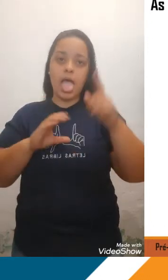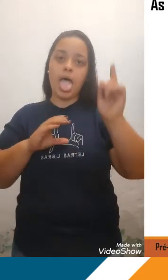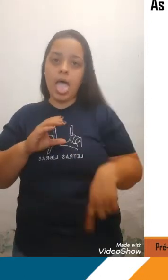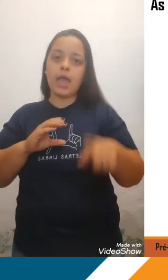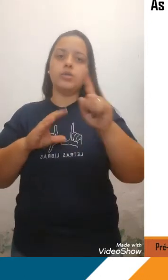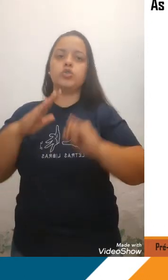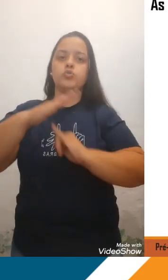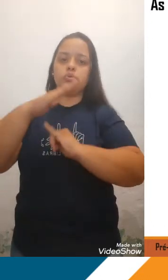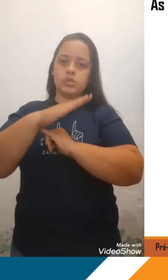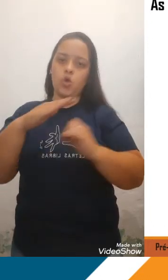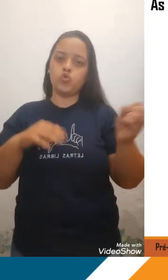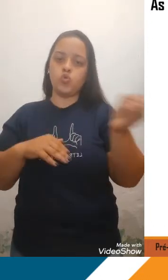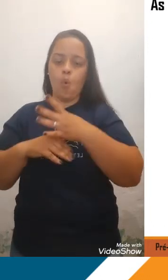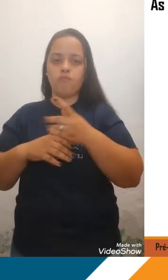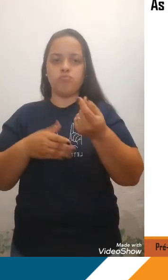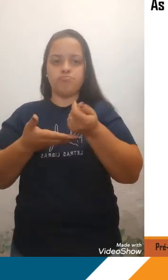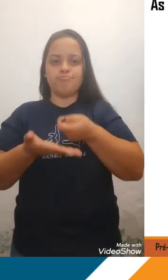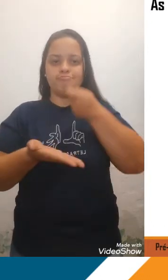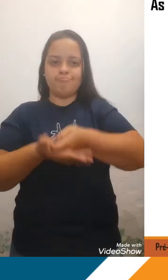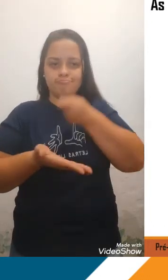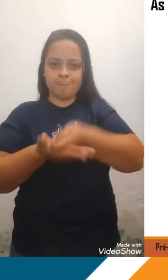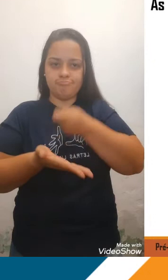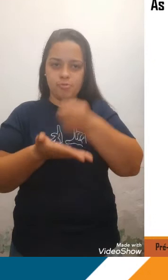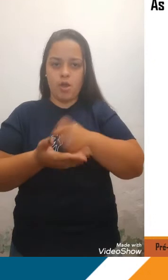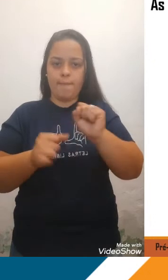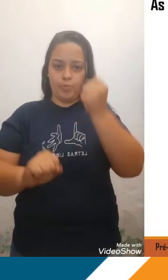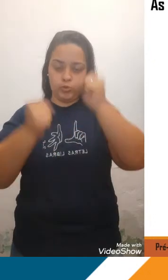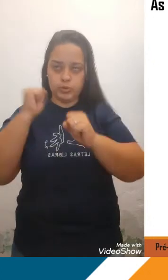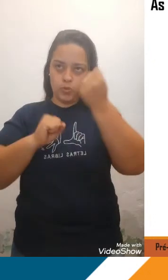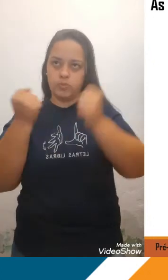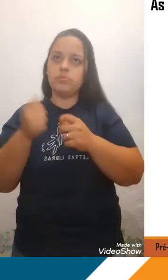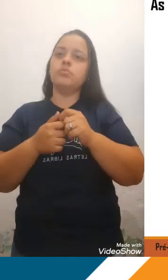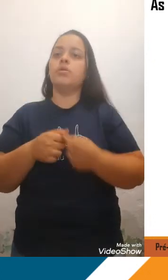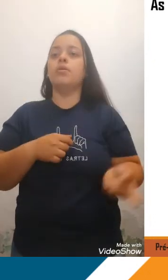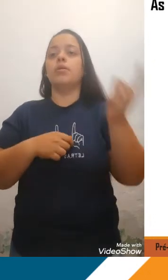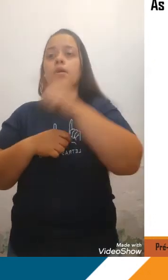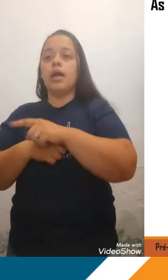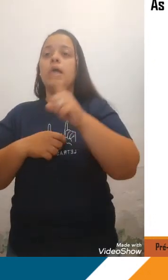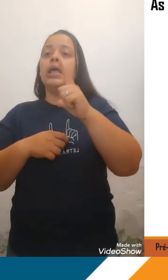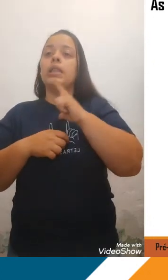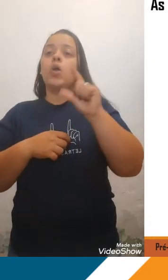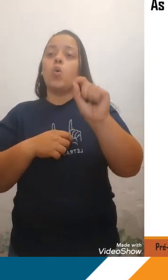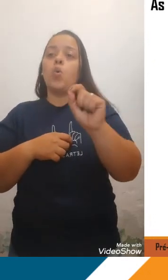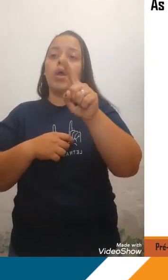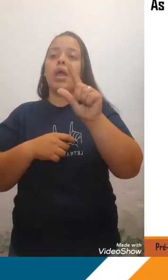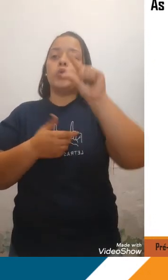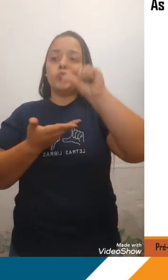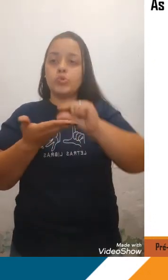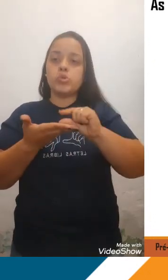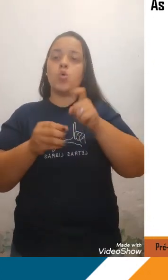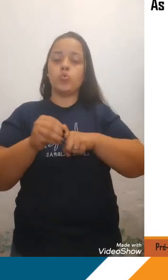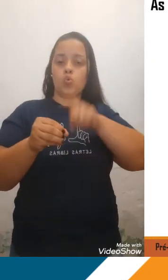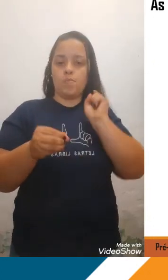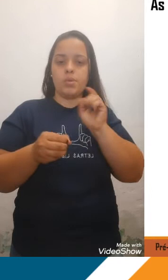a criação e instituição de novos impostos sobre a produção agrícola. Como segunda característica, a gente vai ter a redução das